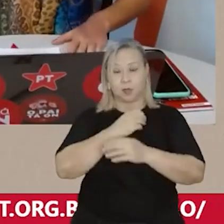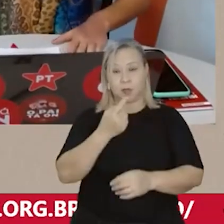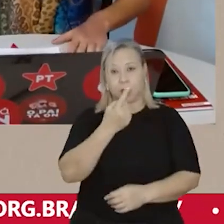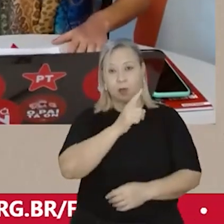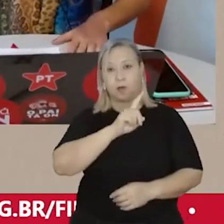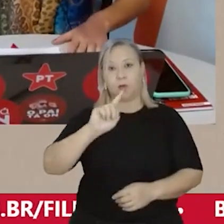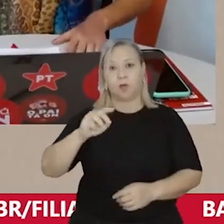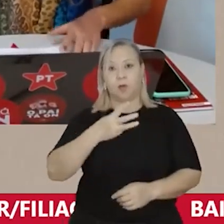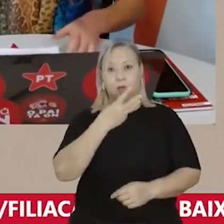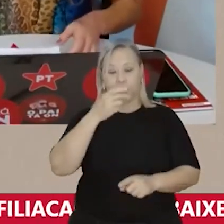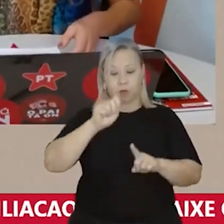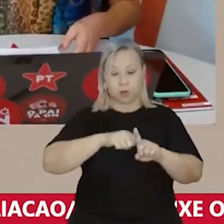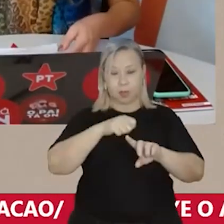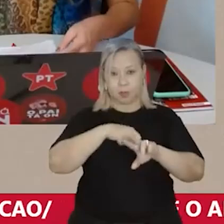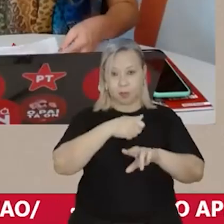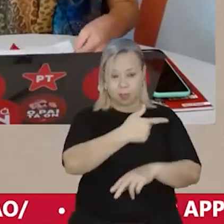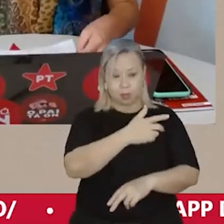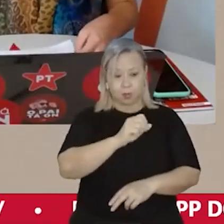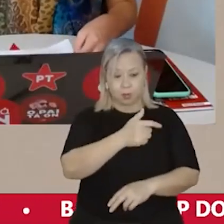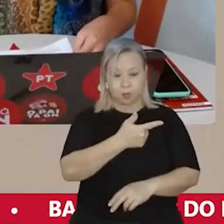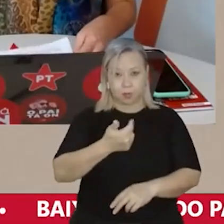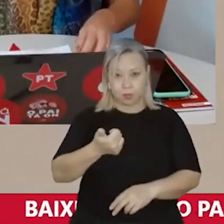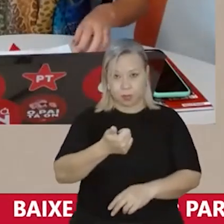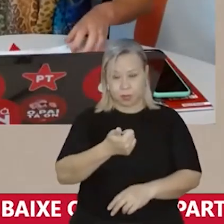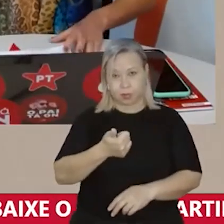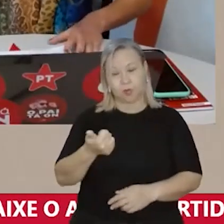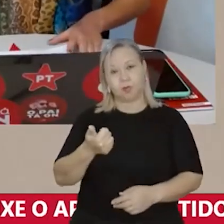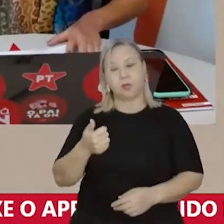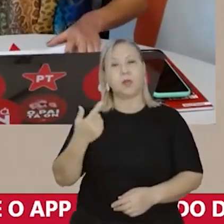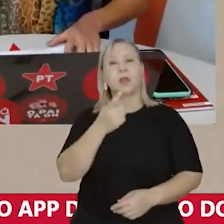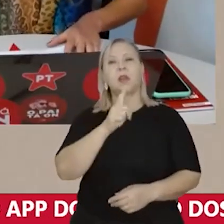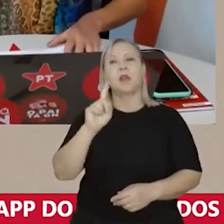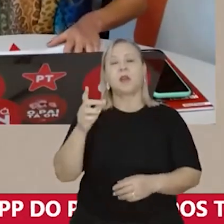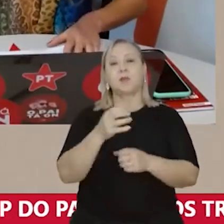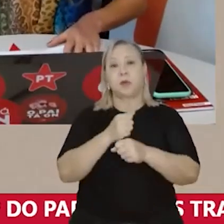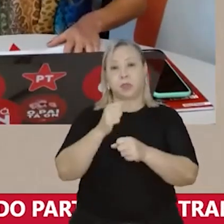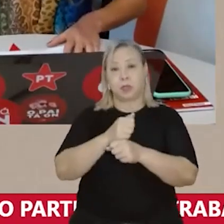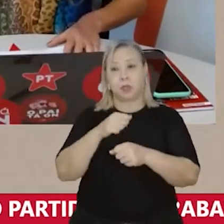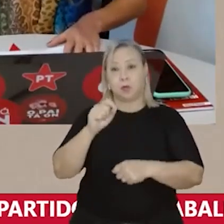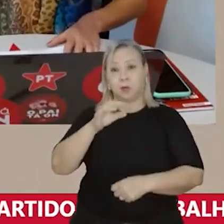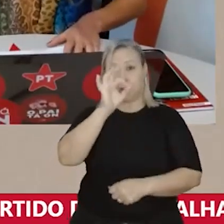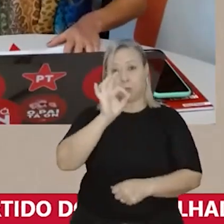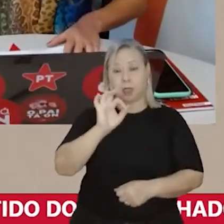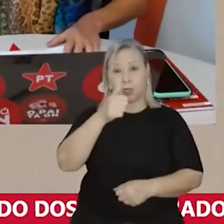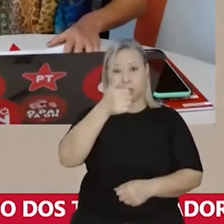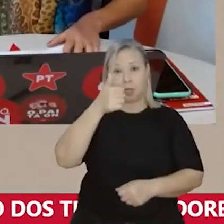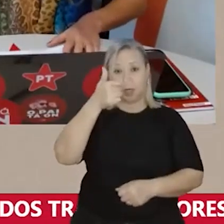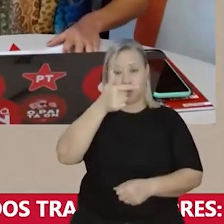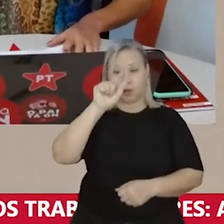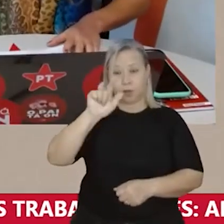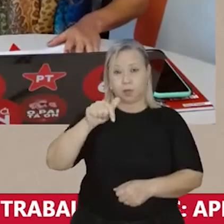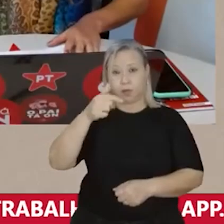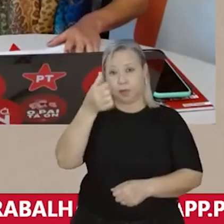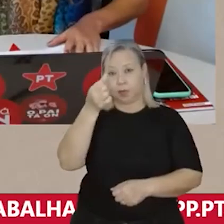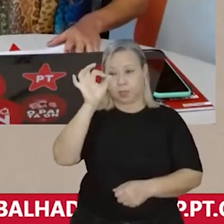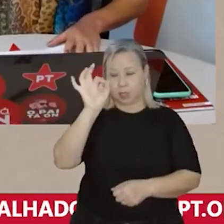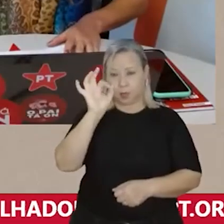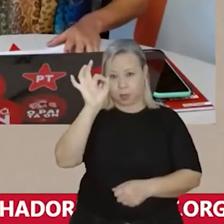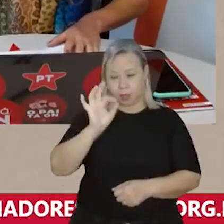trimestre de 2021, que é o último que a gente consegue fazer essa conta que eu vou mostrar, a taxa era 12,6%.